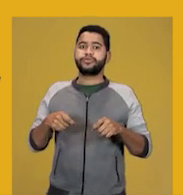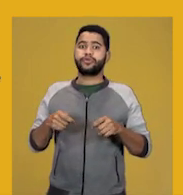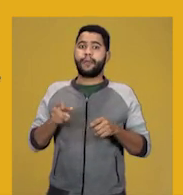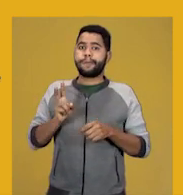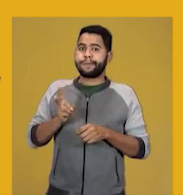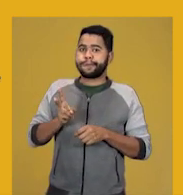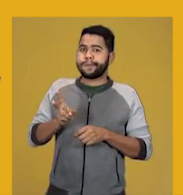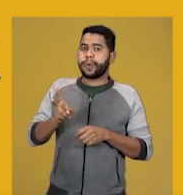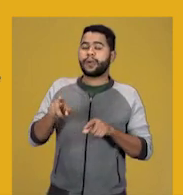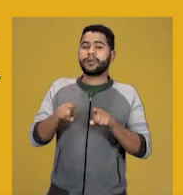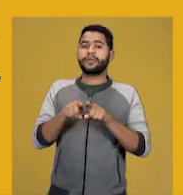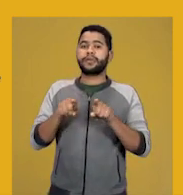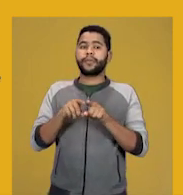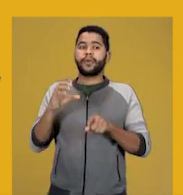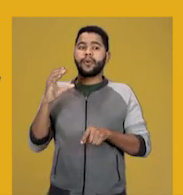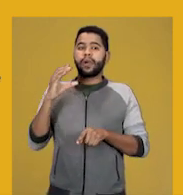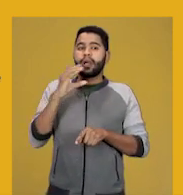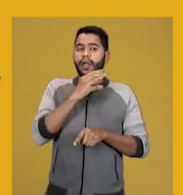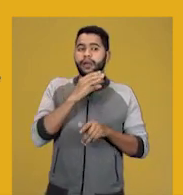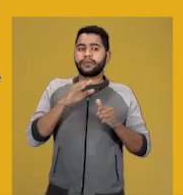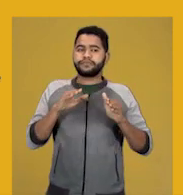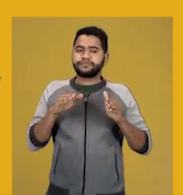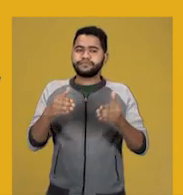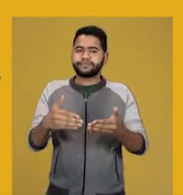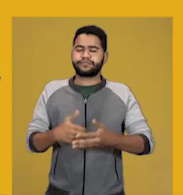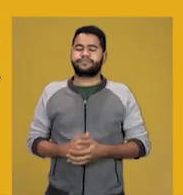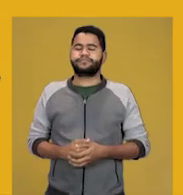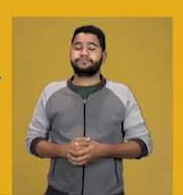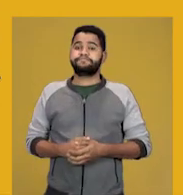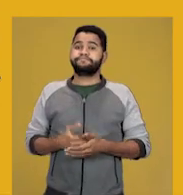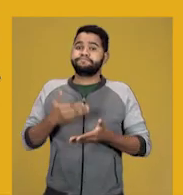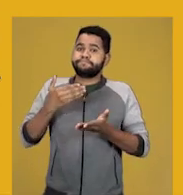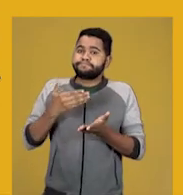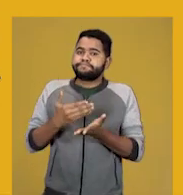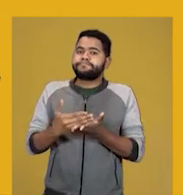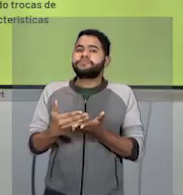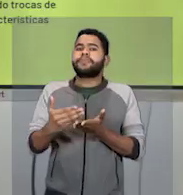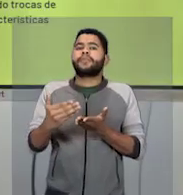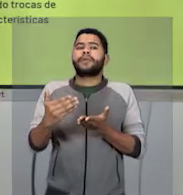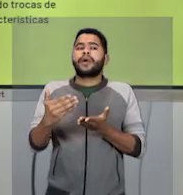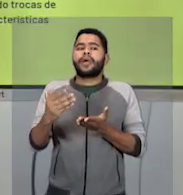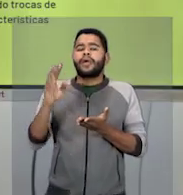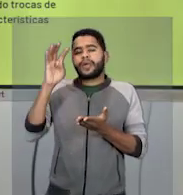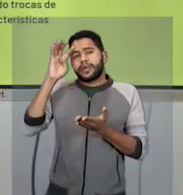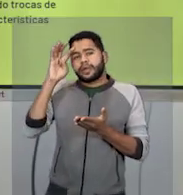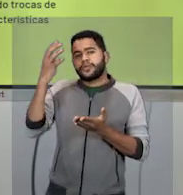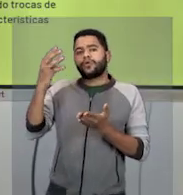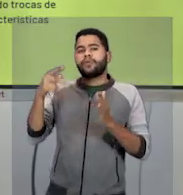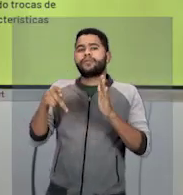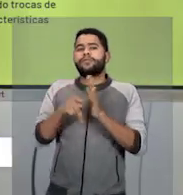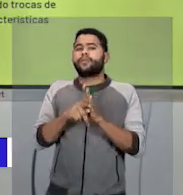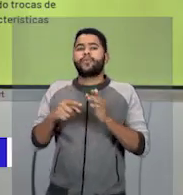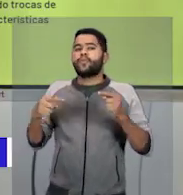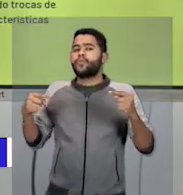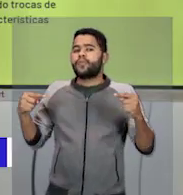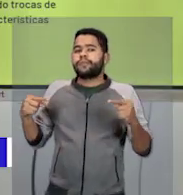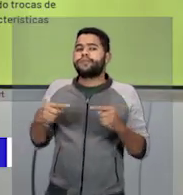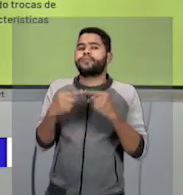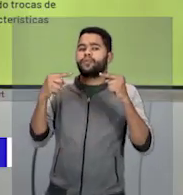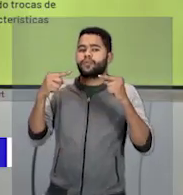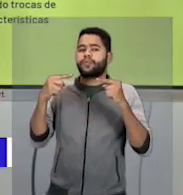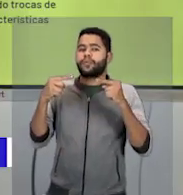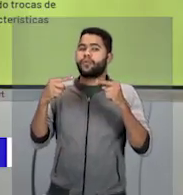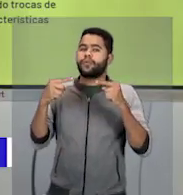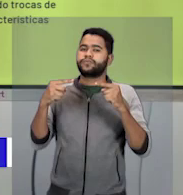calor específico. E, a partir dali, resolveremos as questões relacionadas com